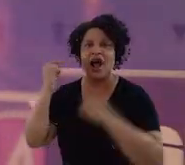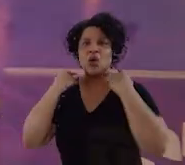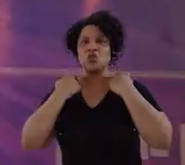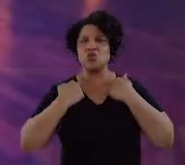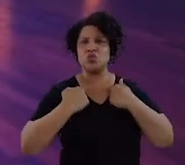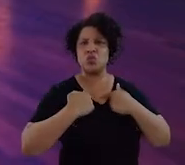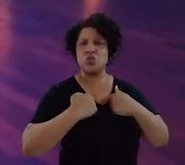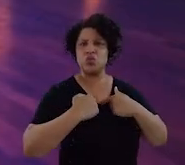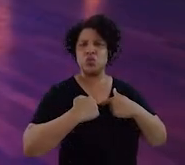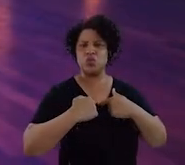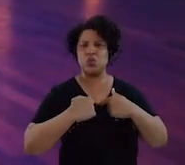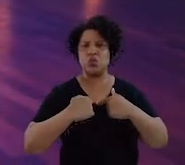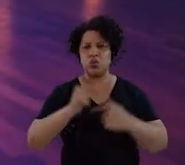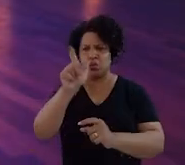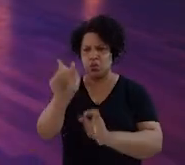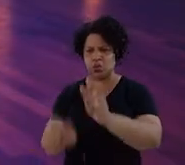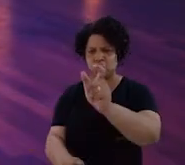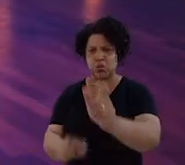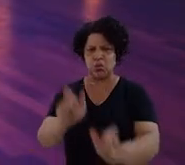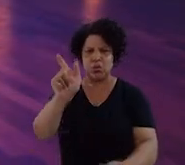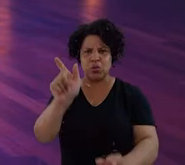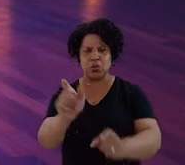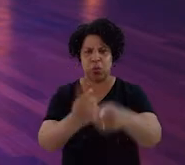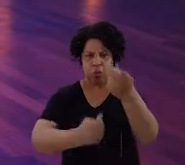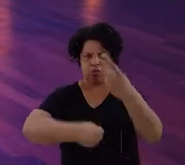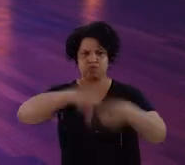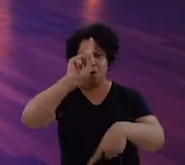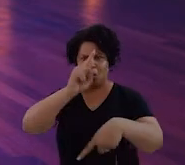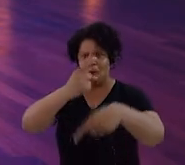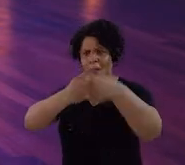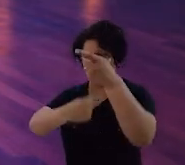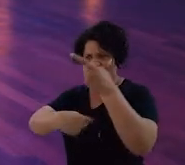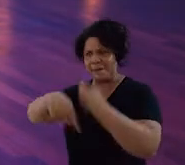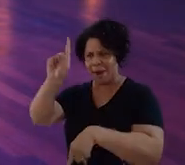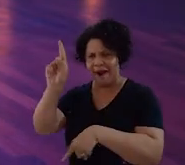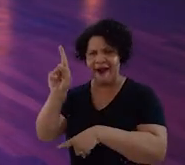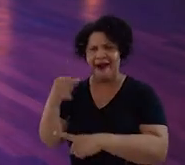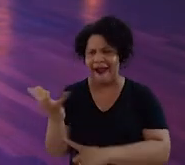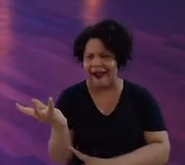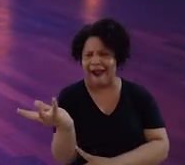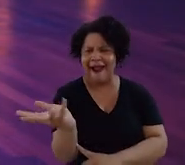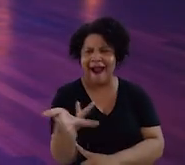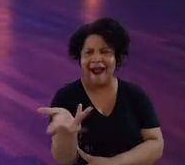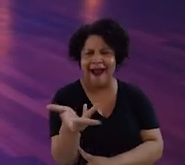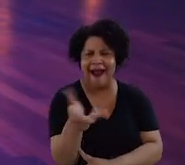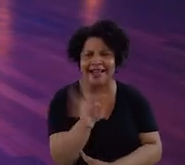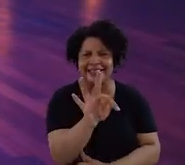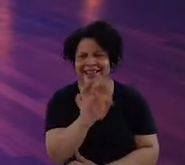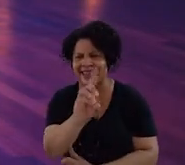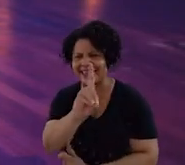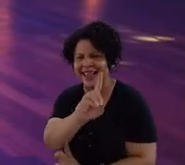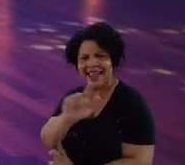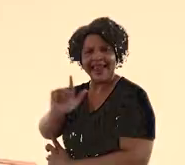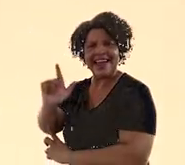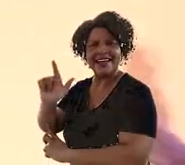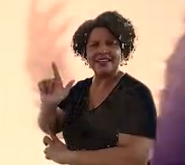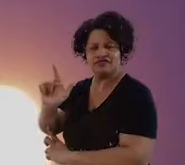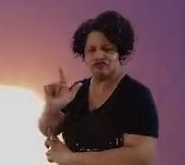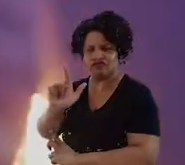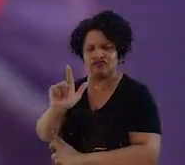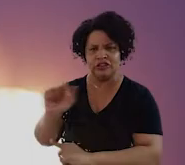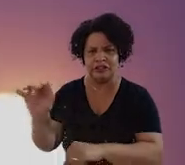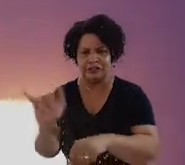corre, cada hit é um estouro. Corre, corre, CDL na porra do topo. articulando informação,